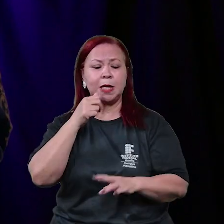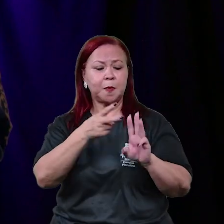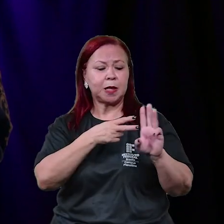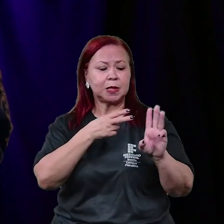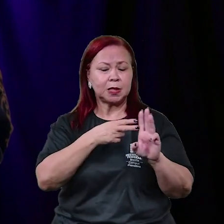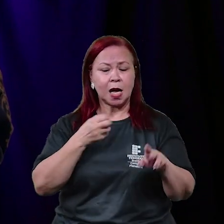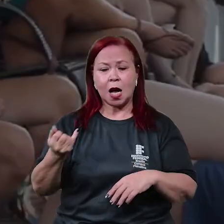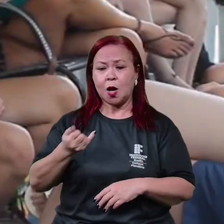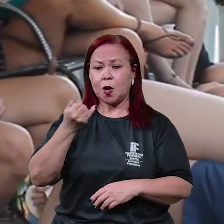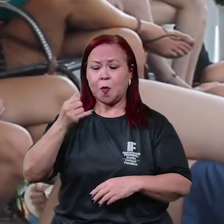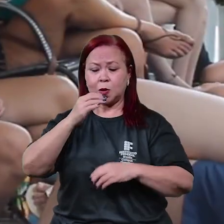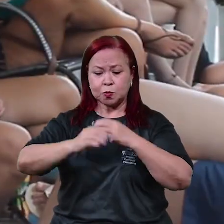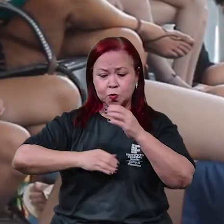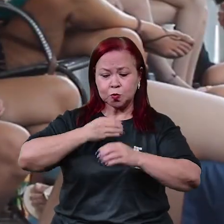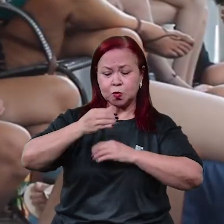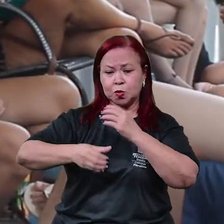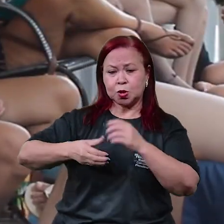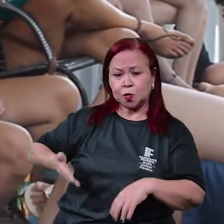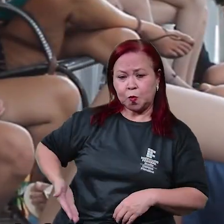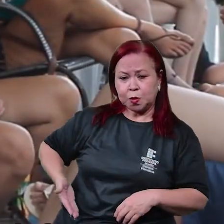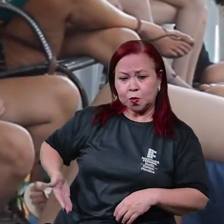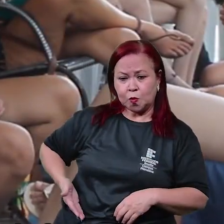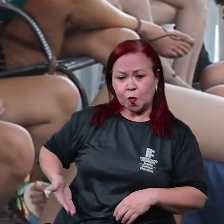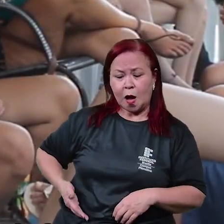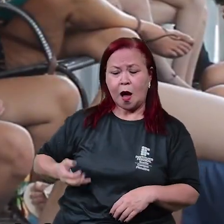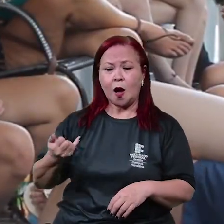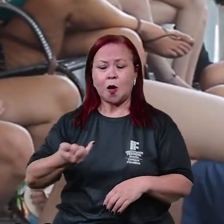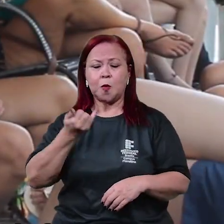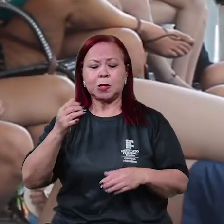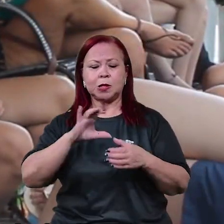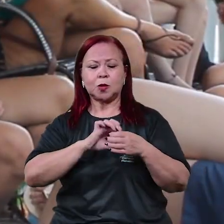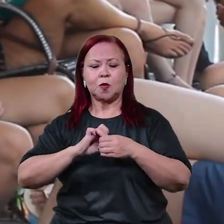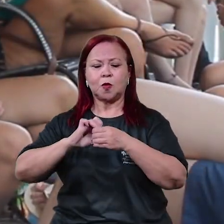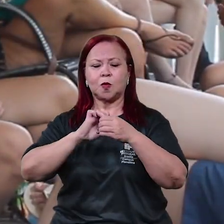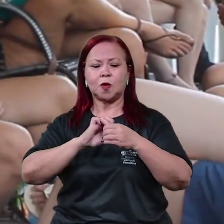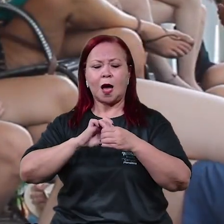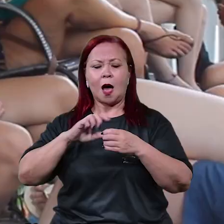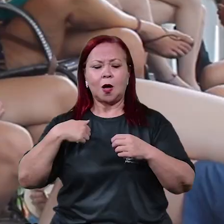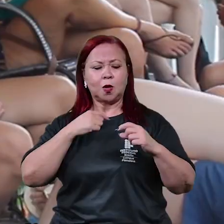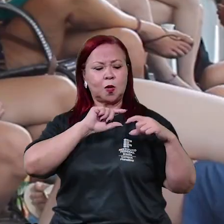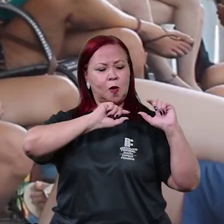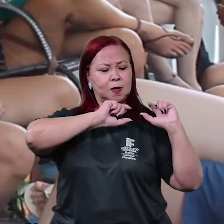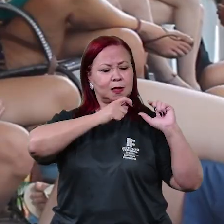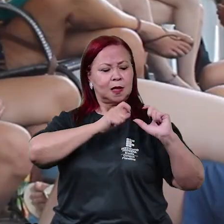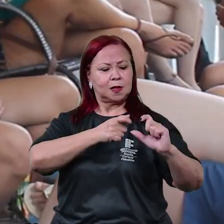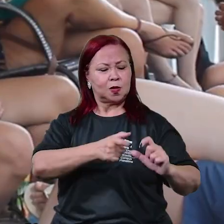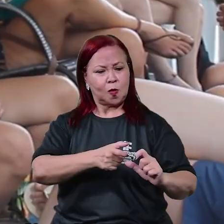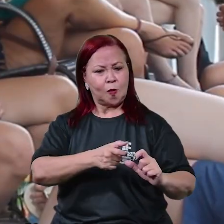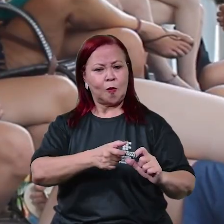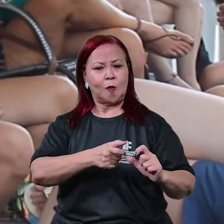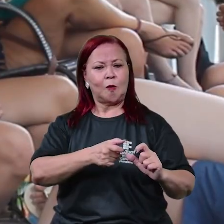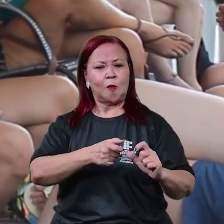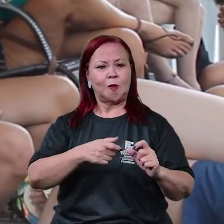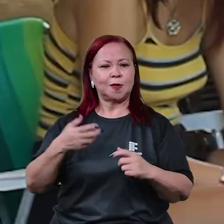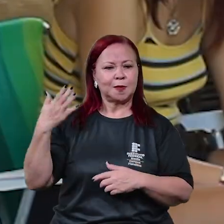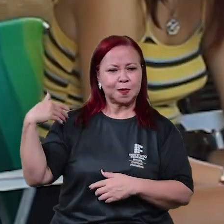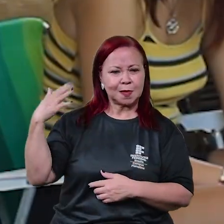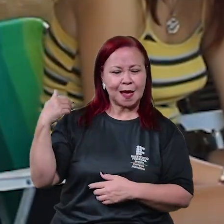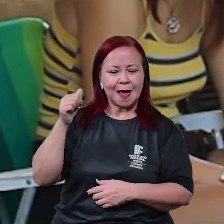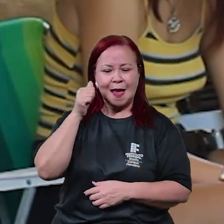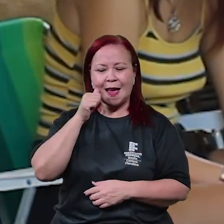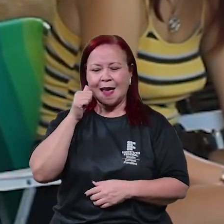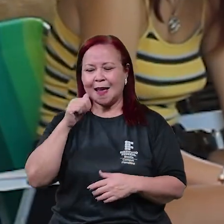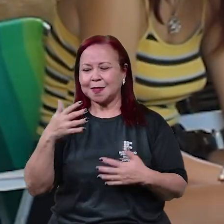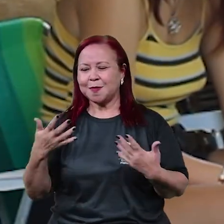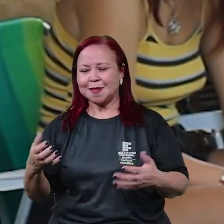para as indígenas. Então, a importância do ciclo menstrual, a importância da gente se conectar, né, com as nossas tradições, com a